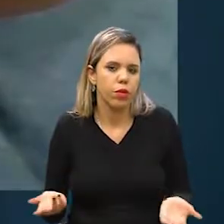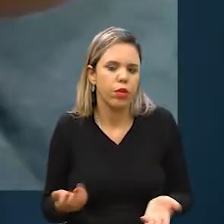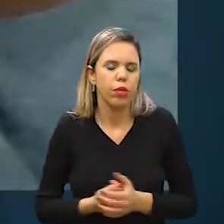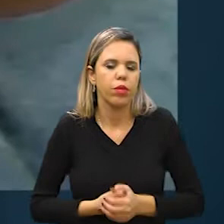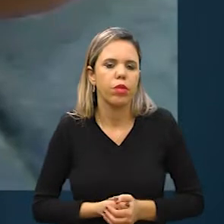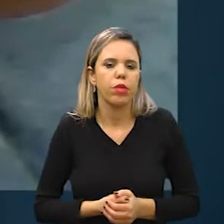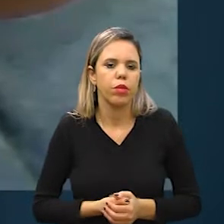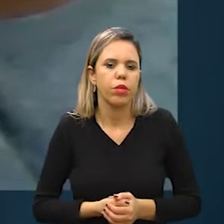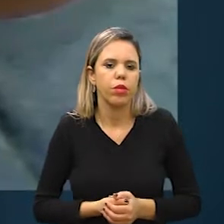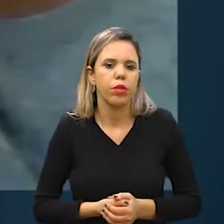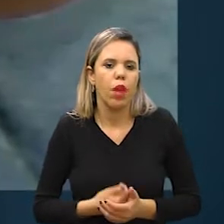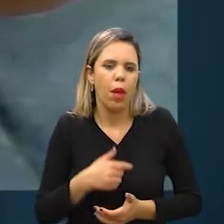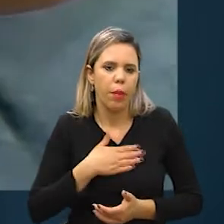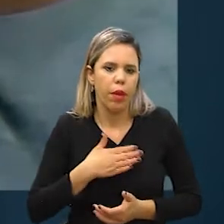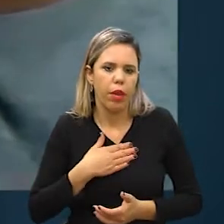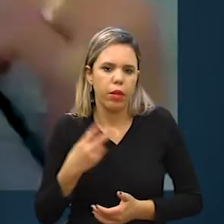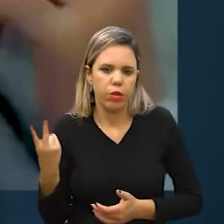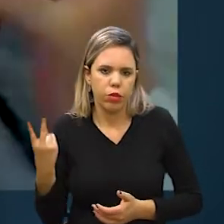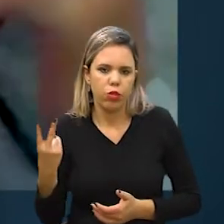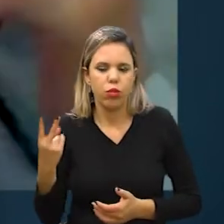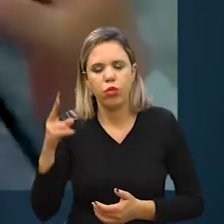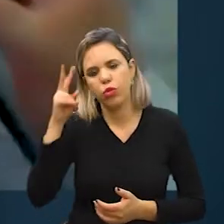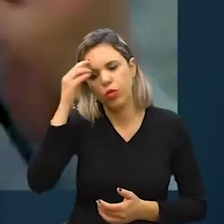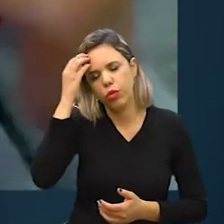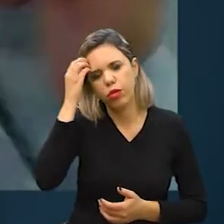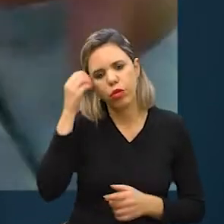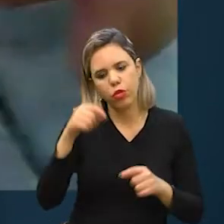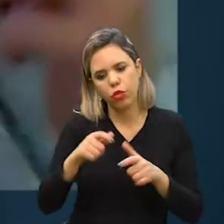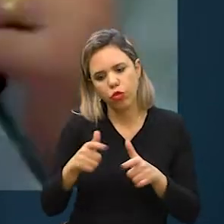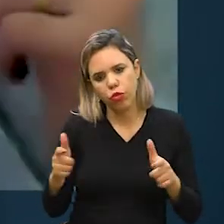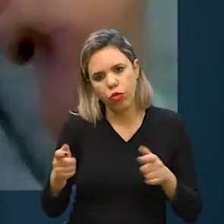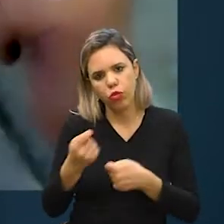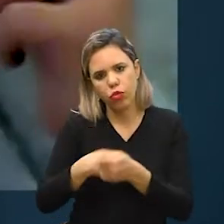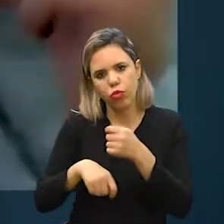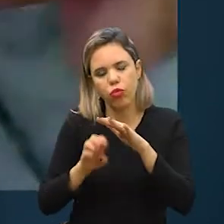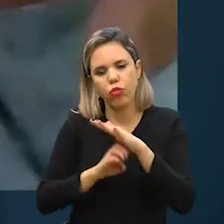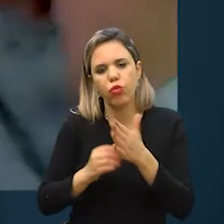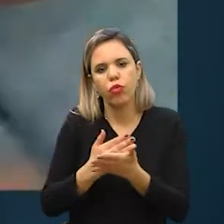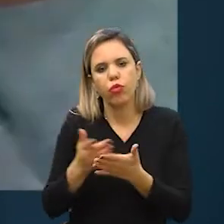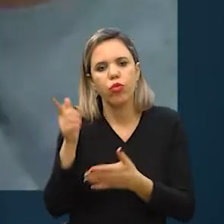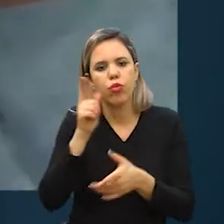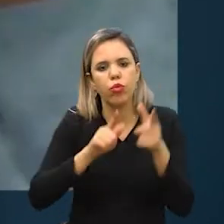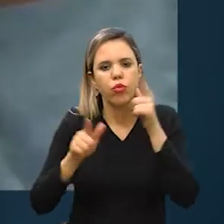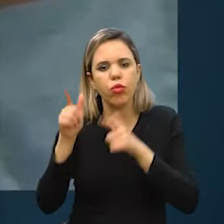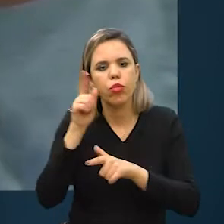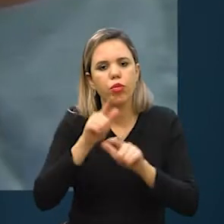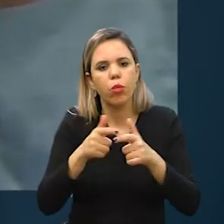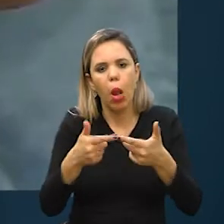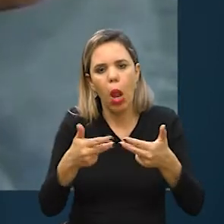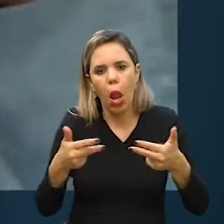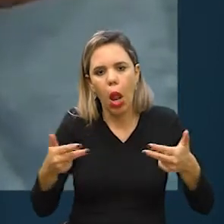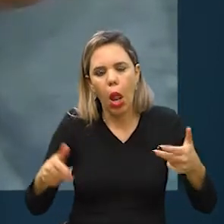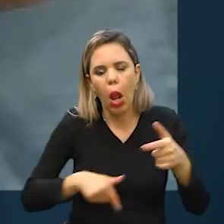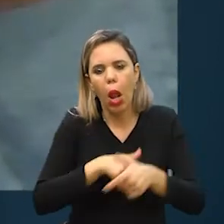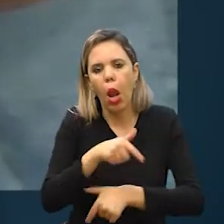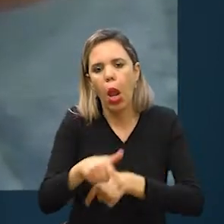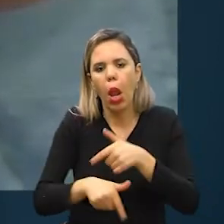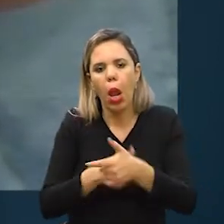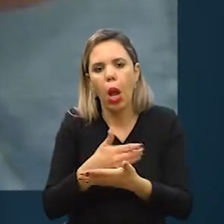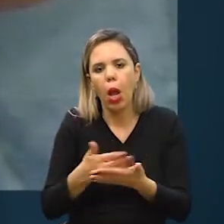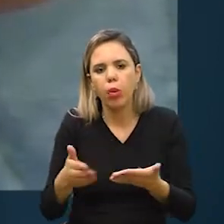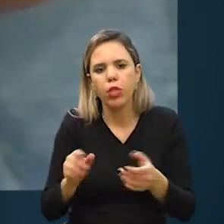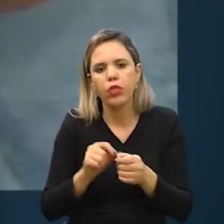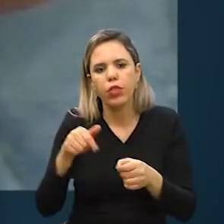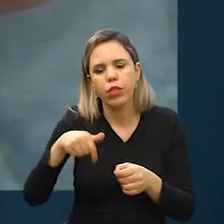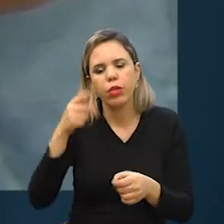Então, não só a minha, como a deles também. A Microlins começou a ganhar corpo, né? Com esse trabalho